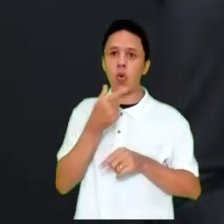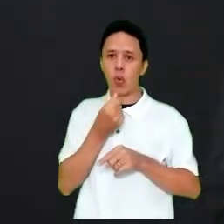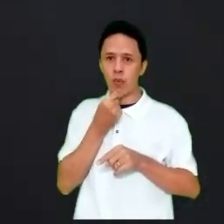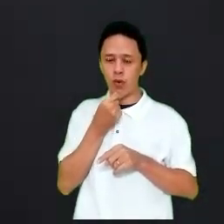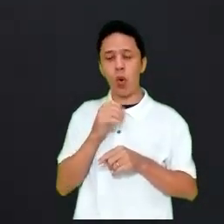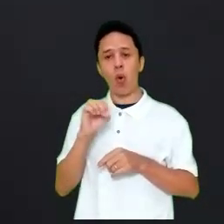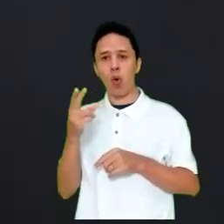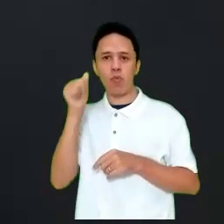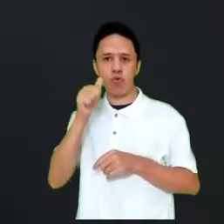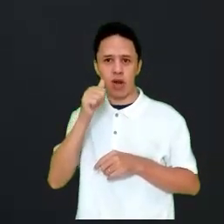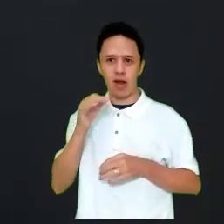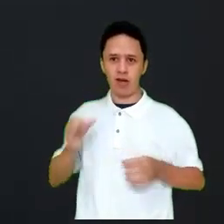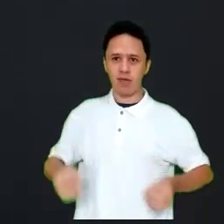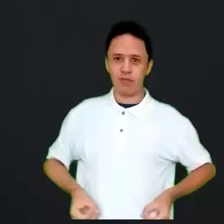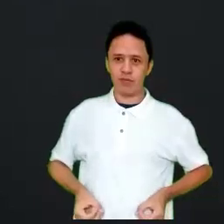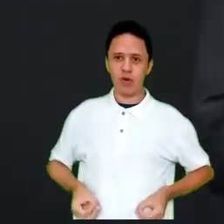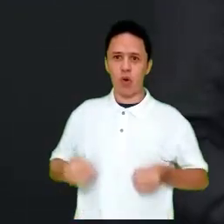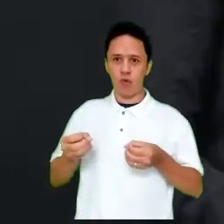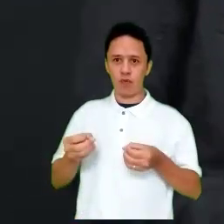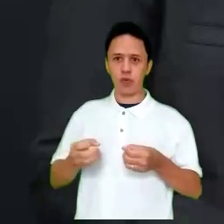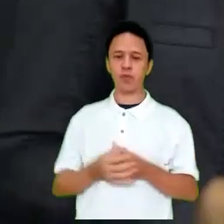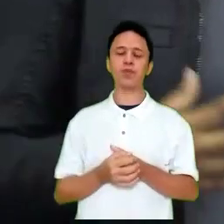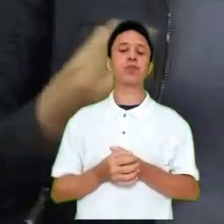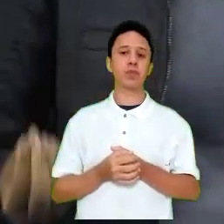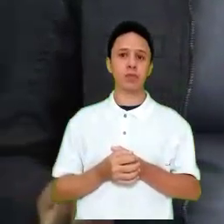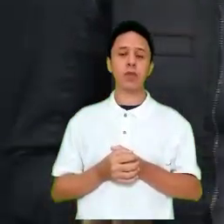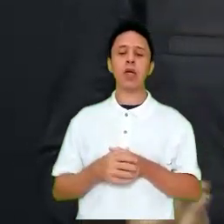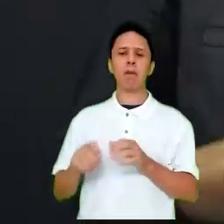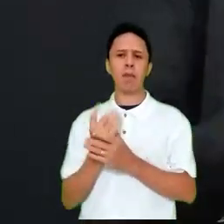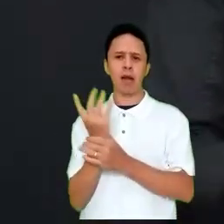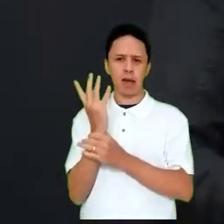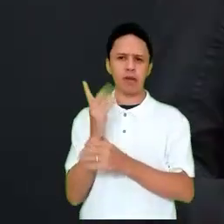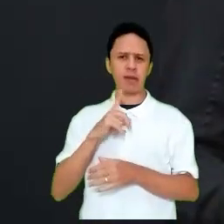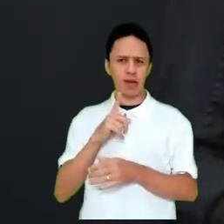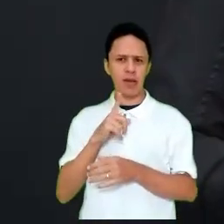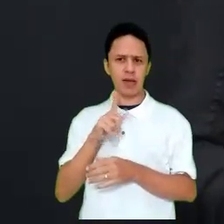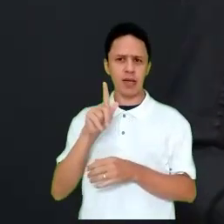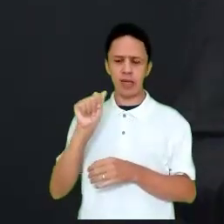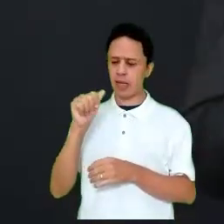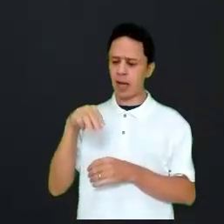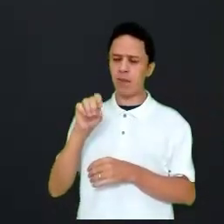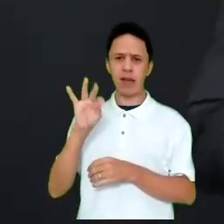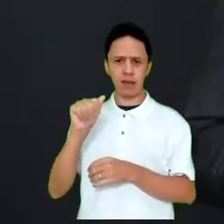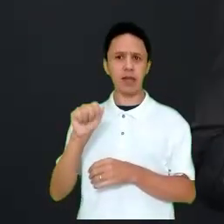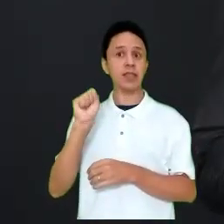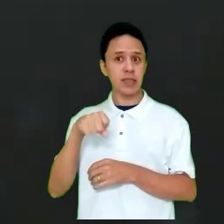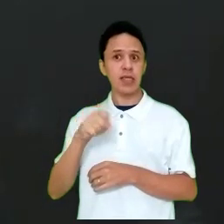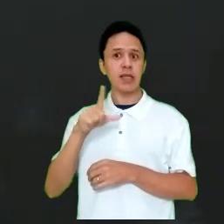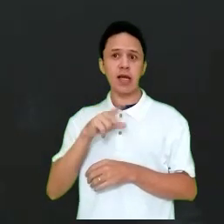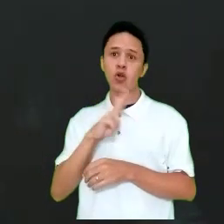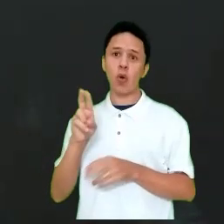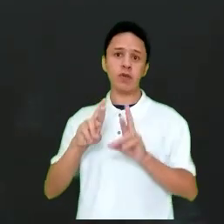animais, ou óvulos, no caso das fêmeas animais. Plantas terão também as suas gametas? Terão.